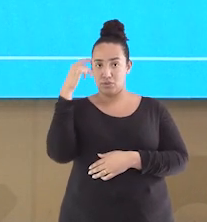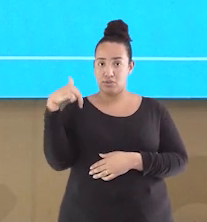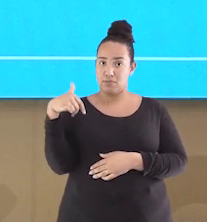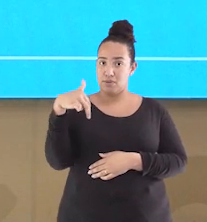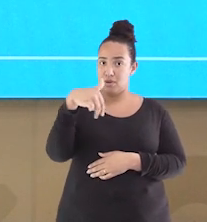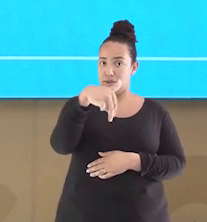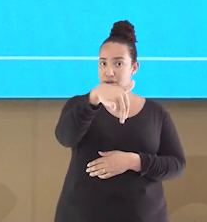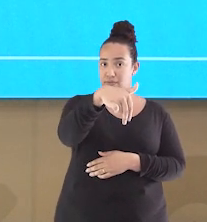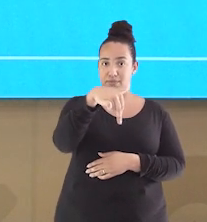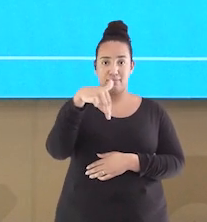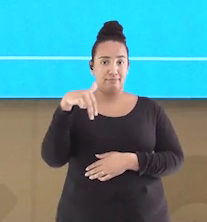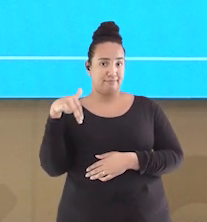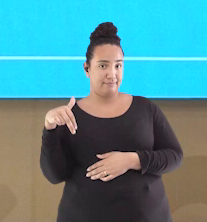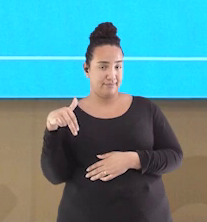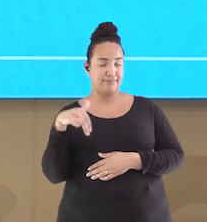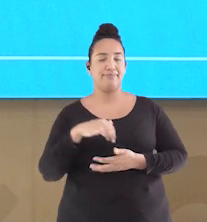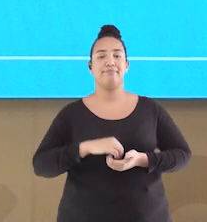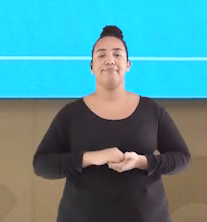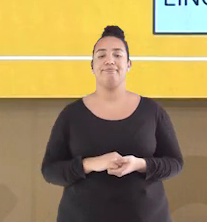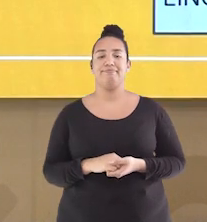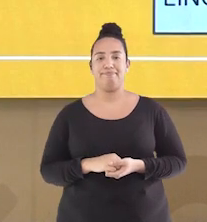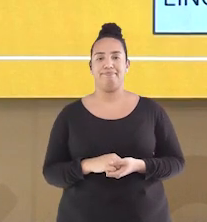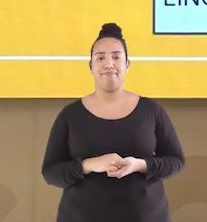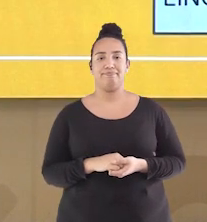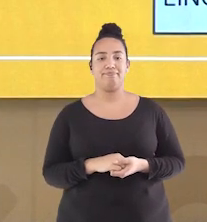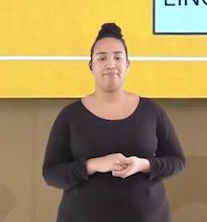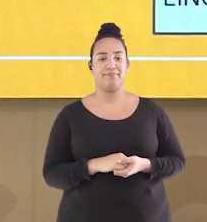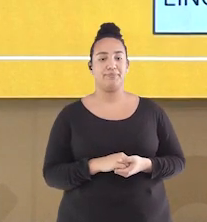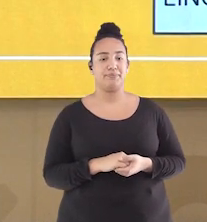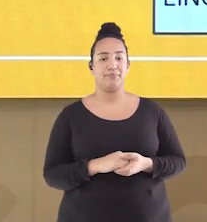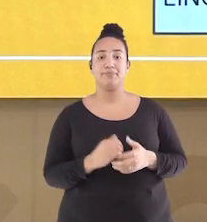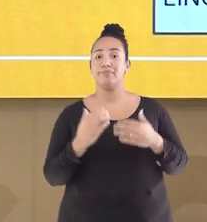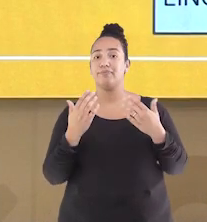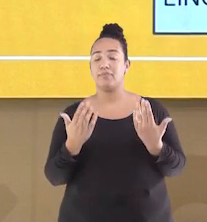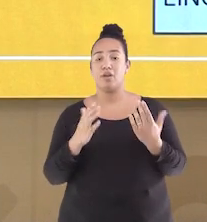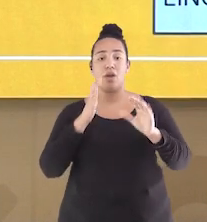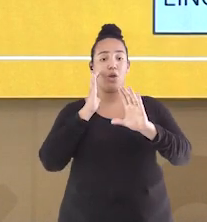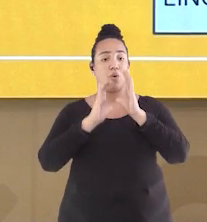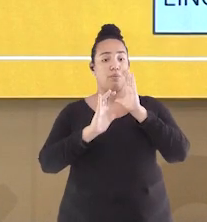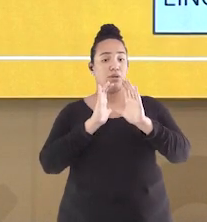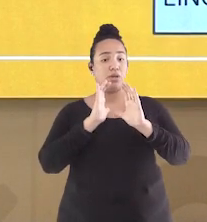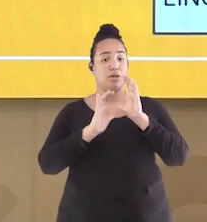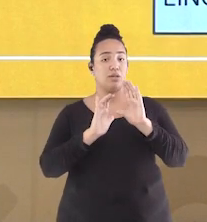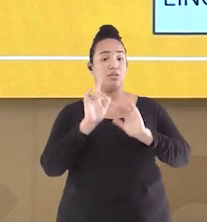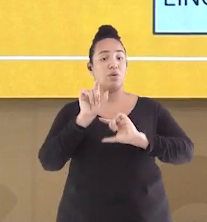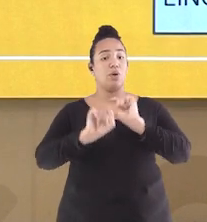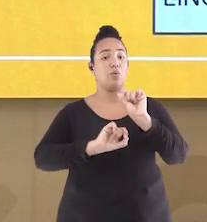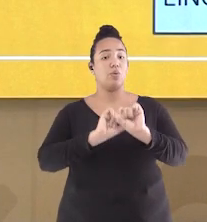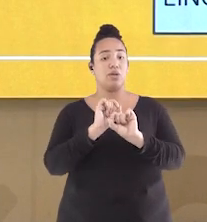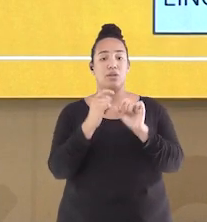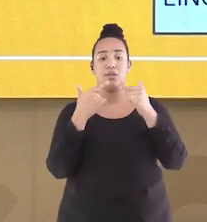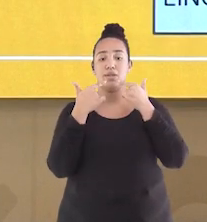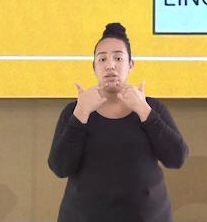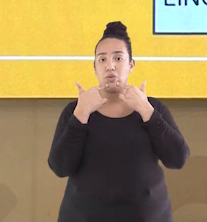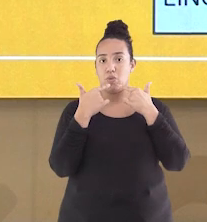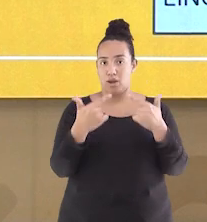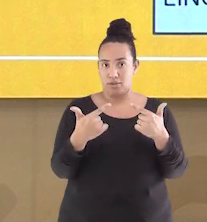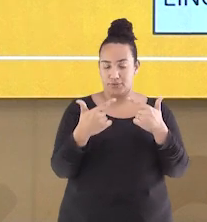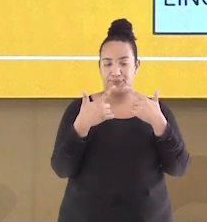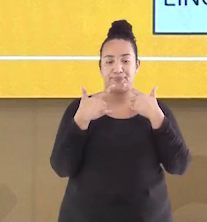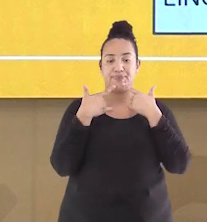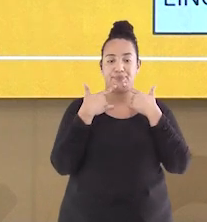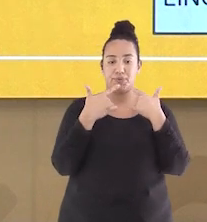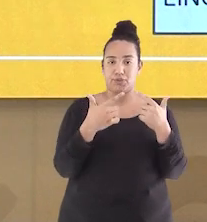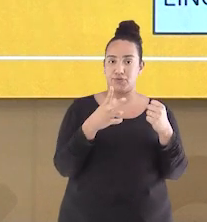ou não a rua. Toda forma de comunicação nós chamamos de linguagem. Linguagem